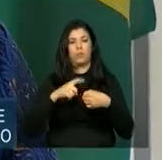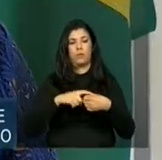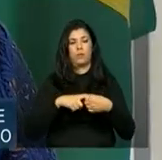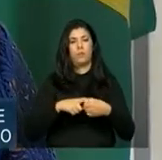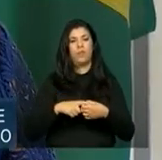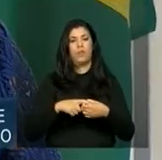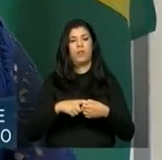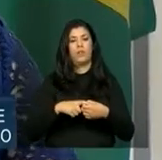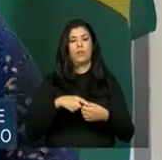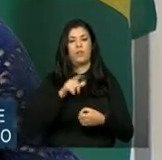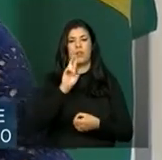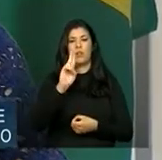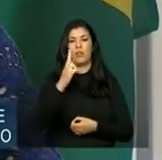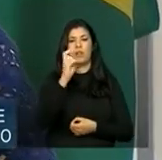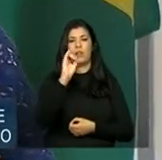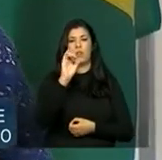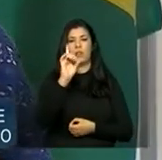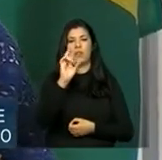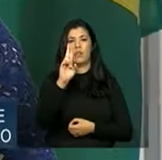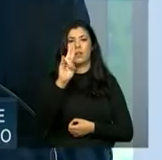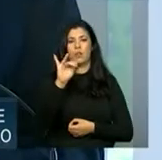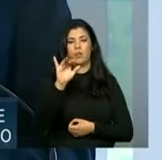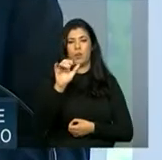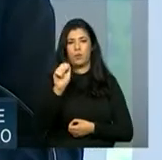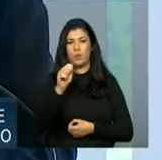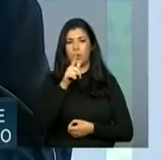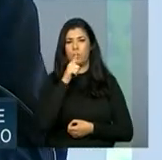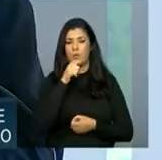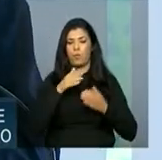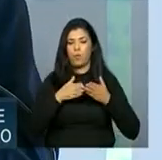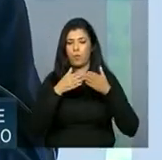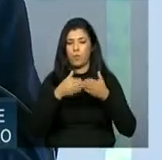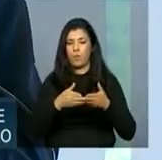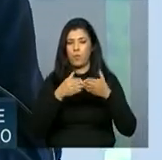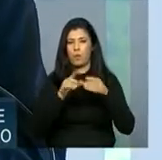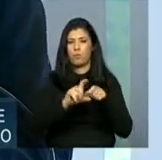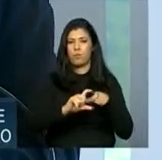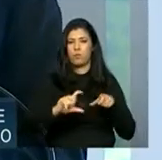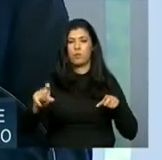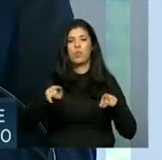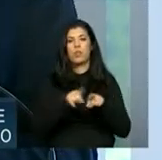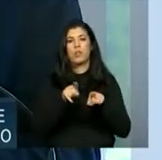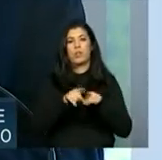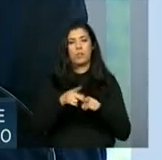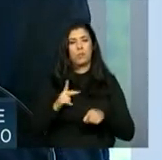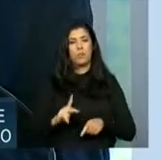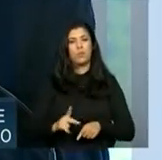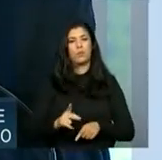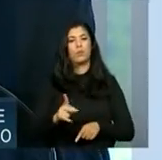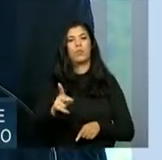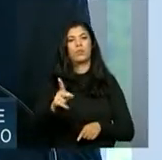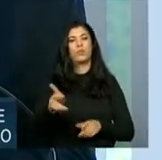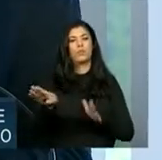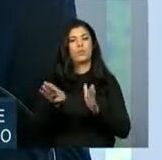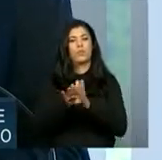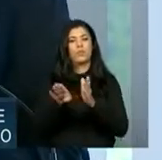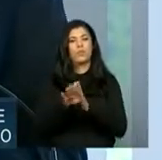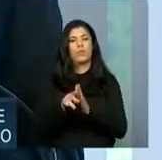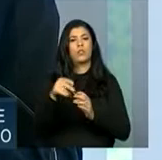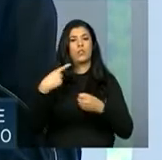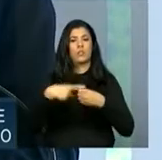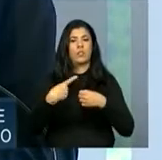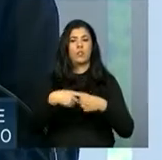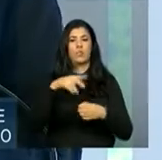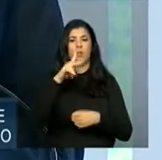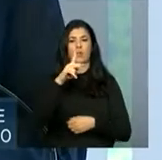tietê-paraná obras de derrocamento aprofundamento da ferrovia da hidrovia sua chegada até